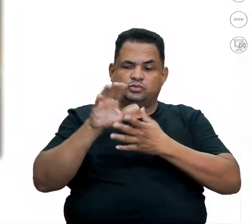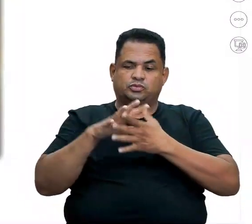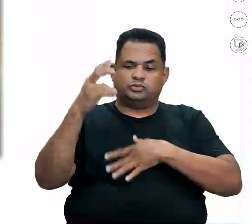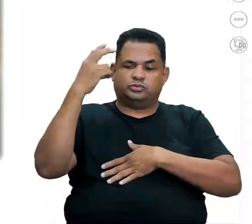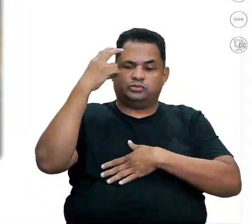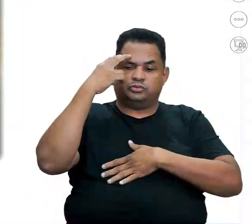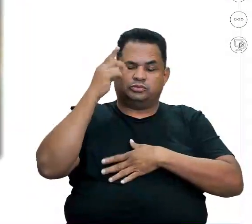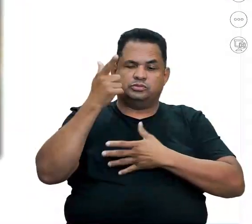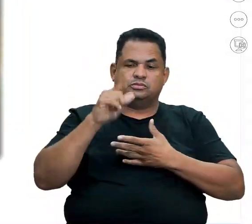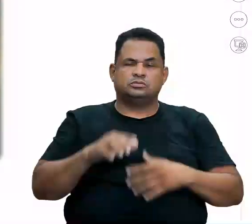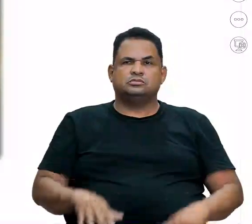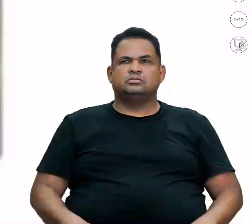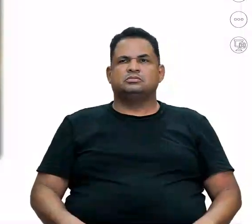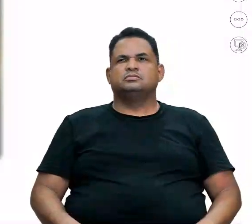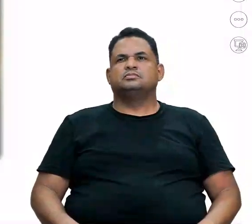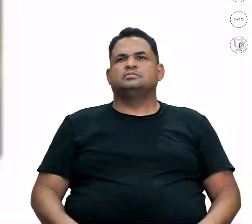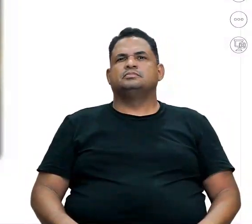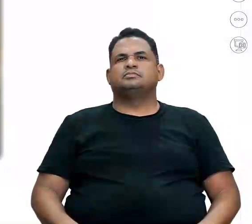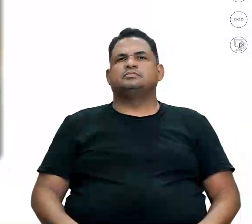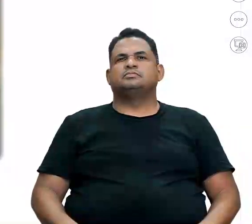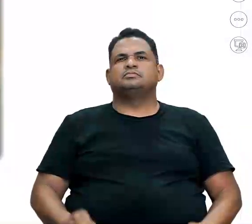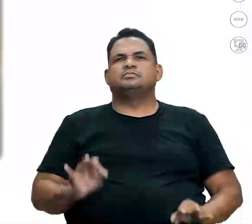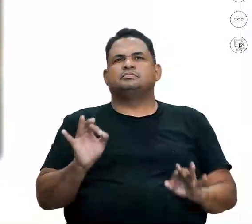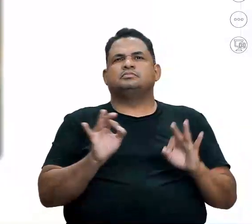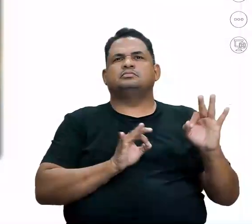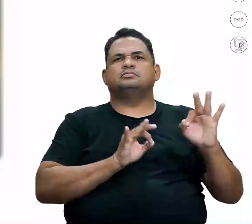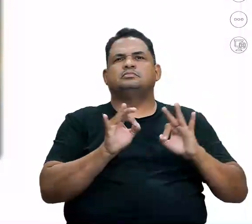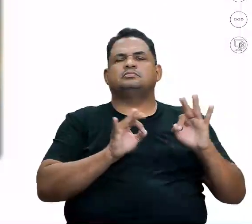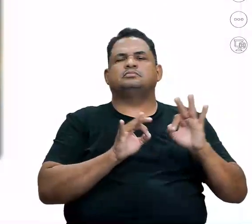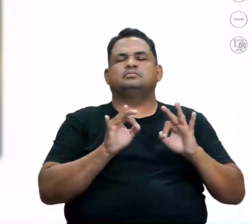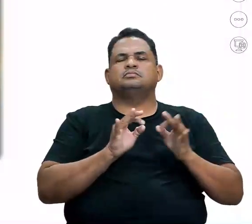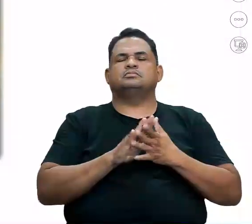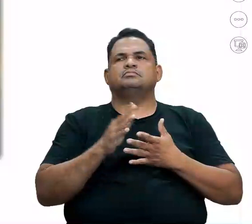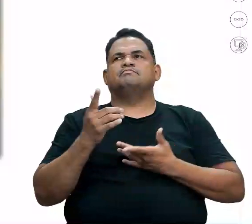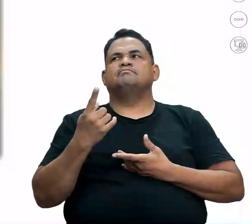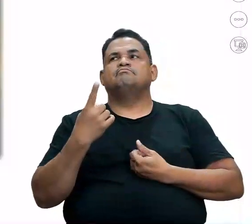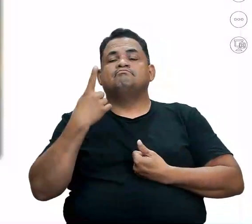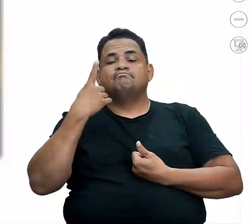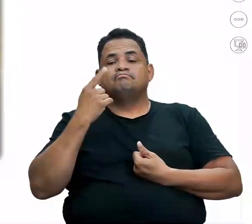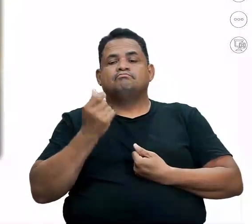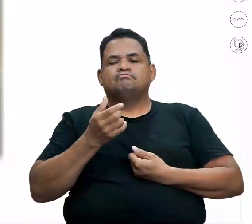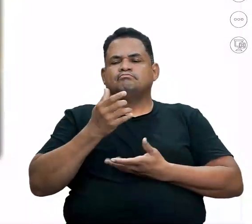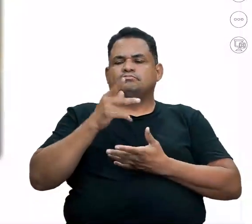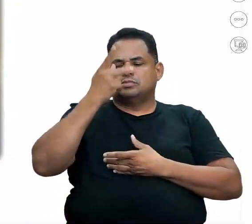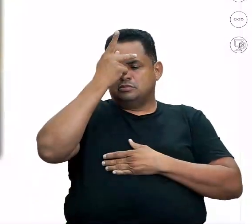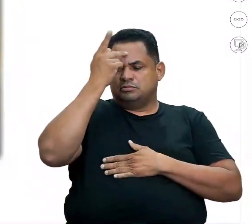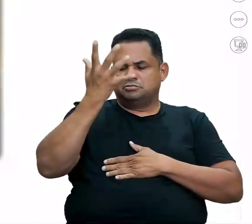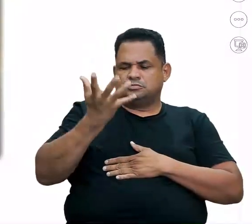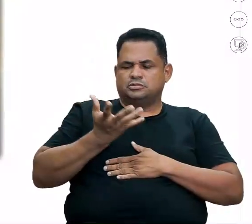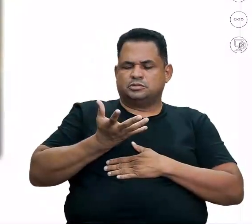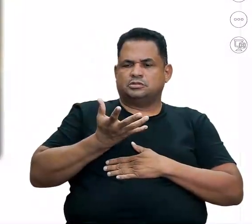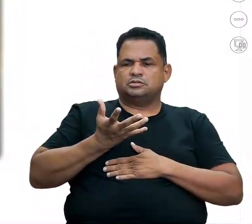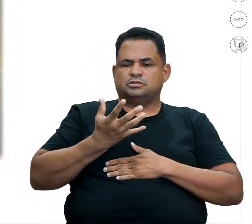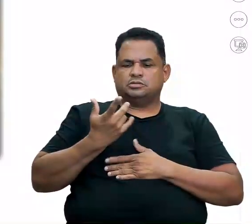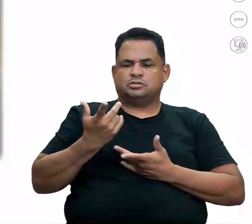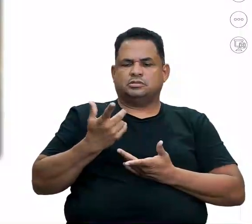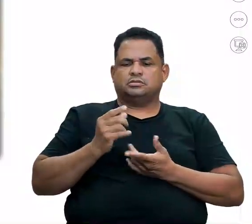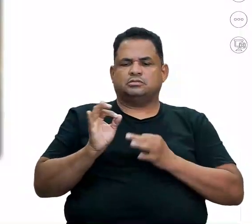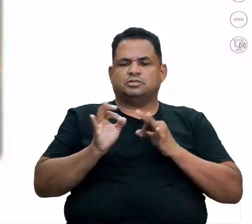esses estereótipos que foram construídos porque alguém desejou construir.